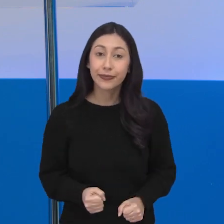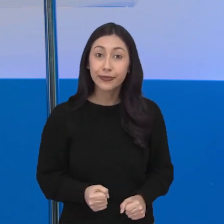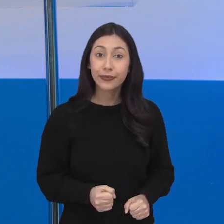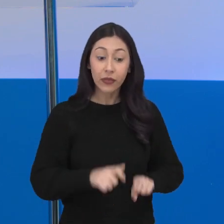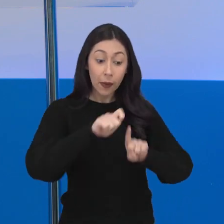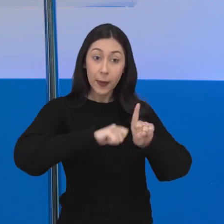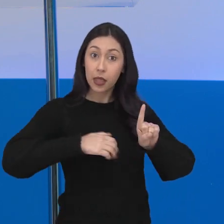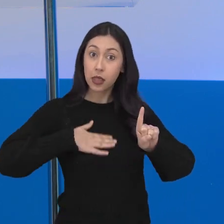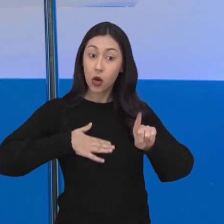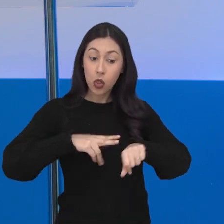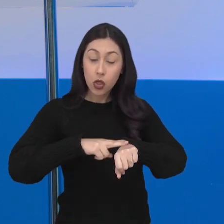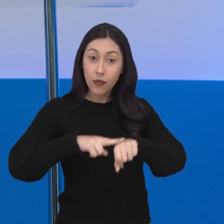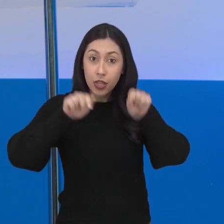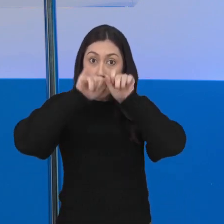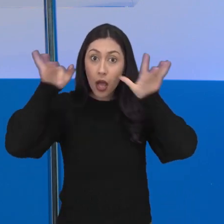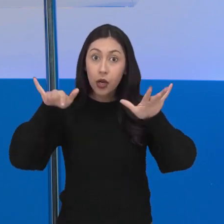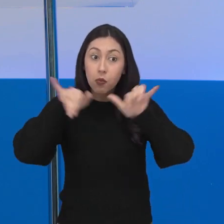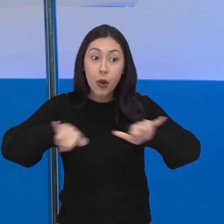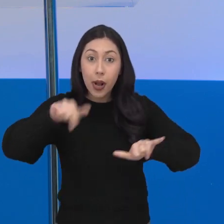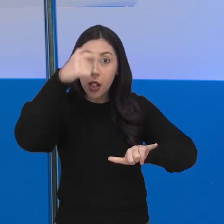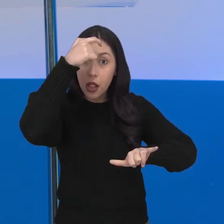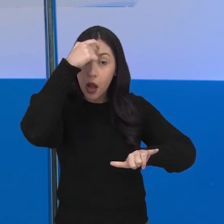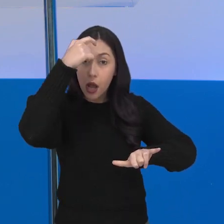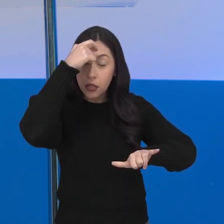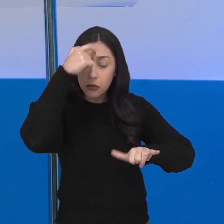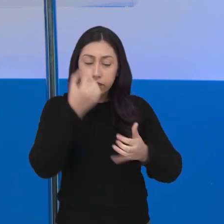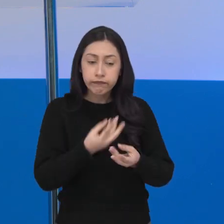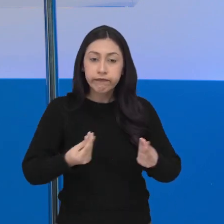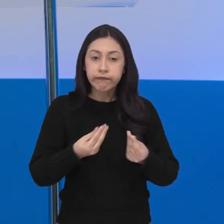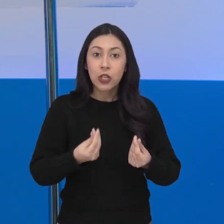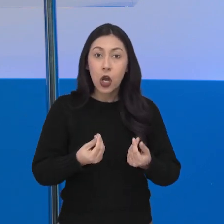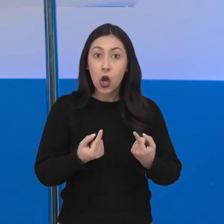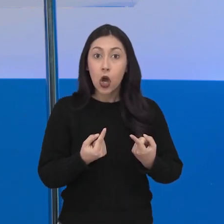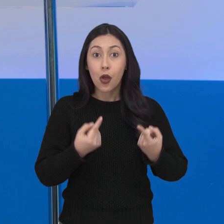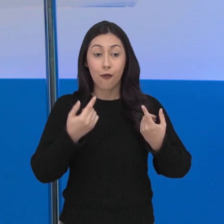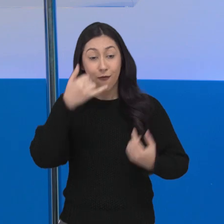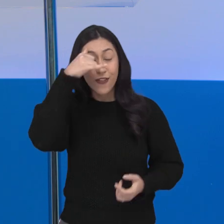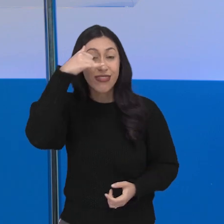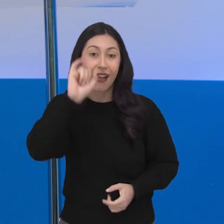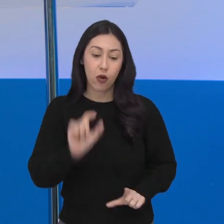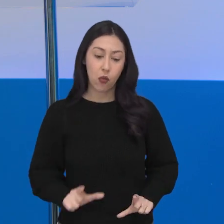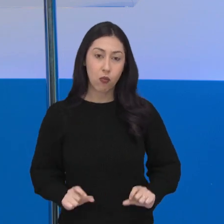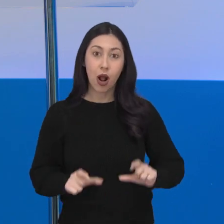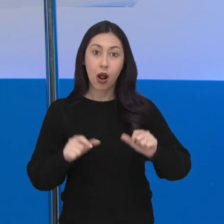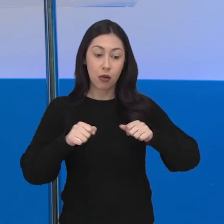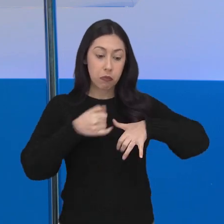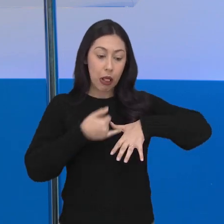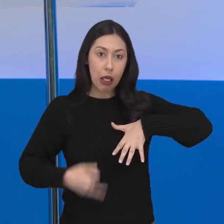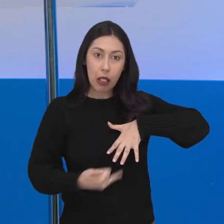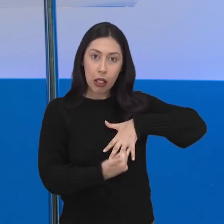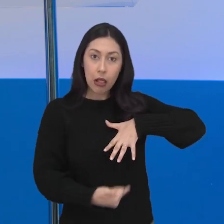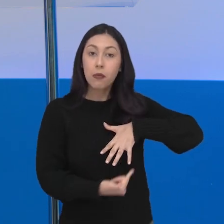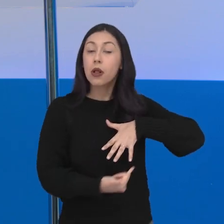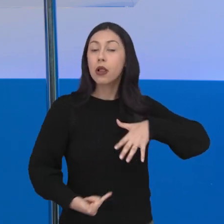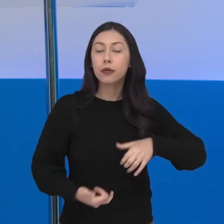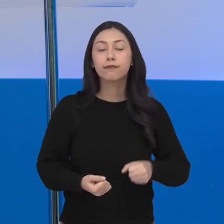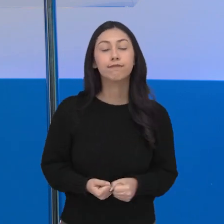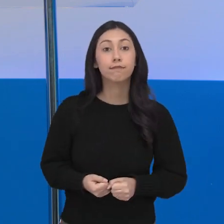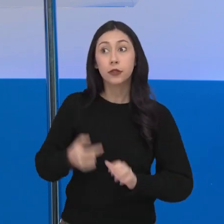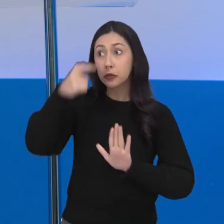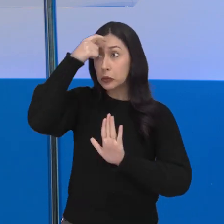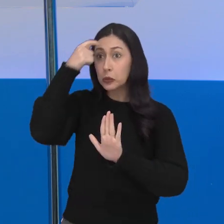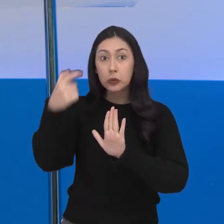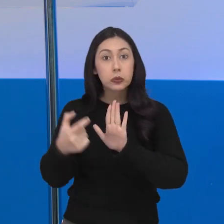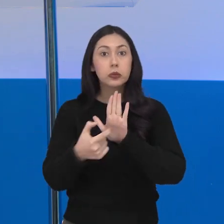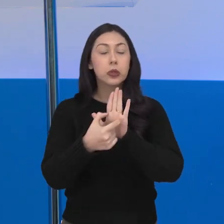bem-estar. Agosto Verde Claro, campanha de sensibilização contra o linfoma, quer estimular a prevenção.